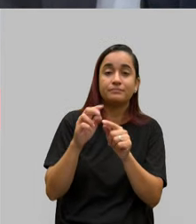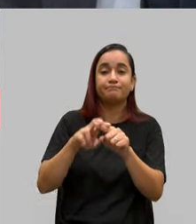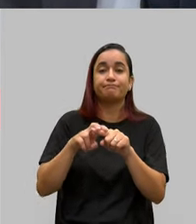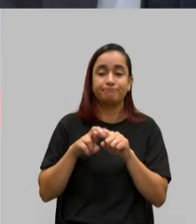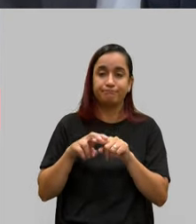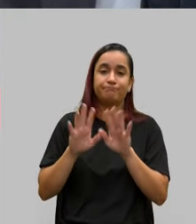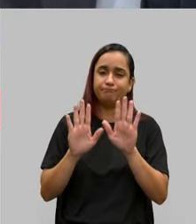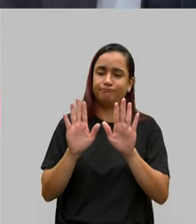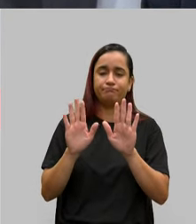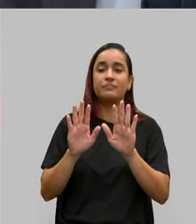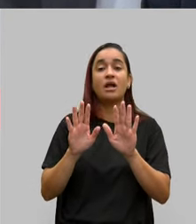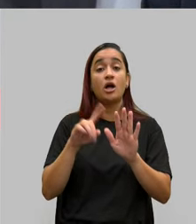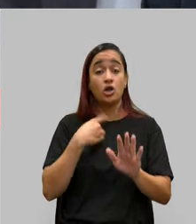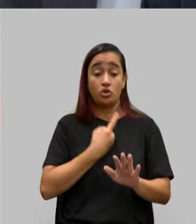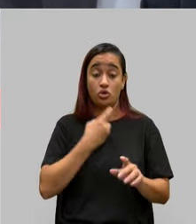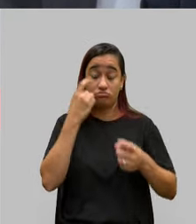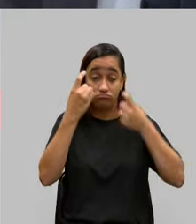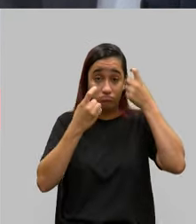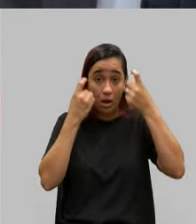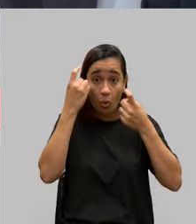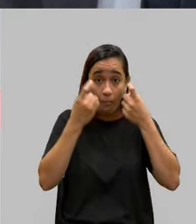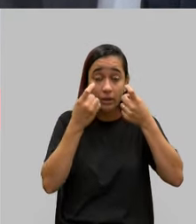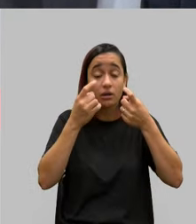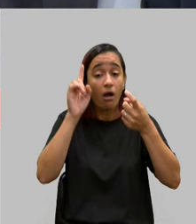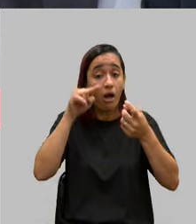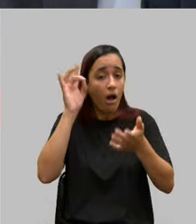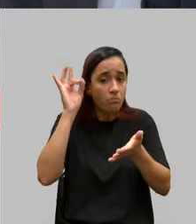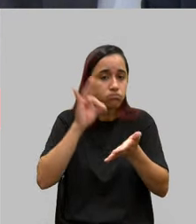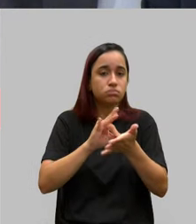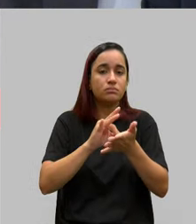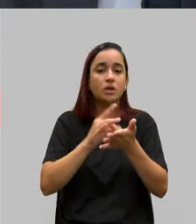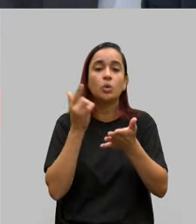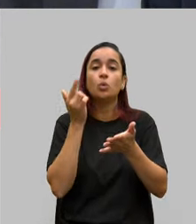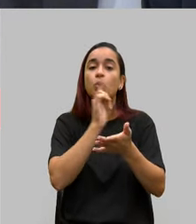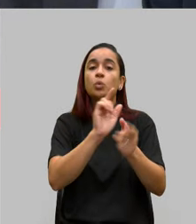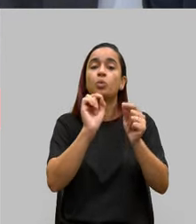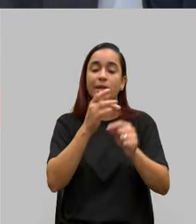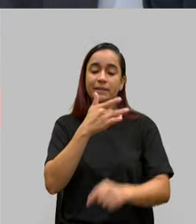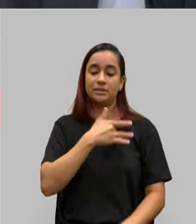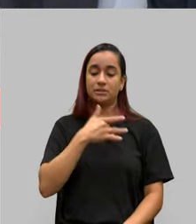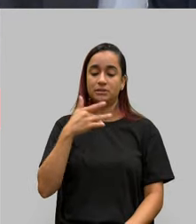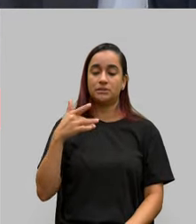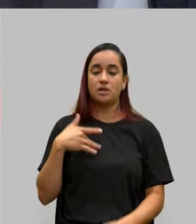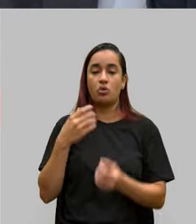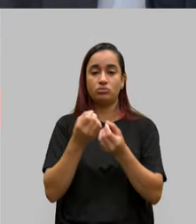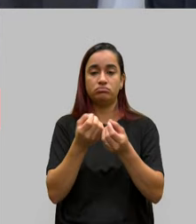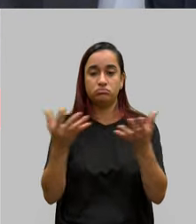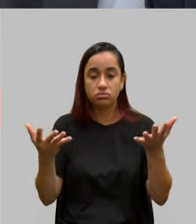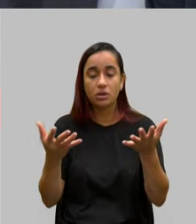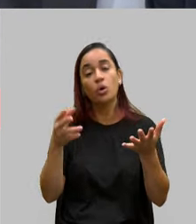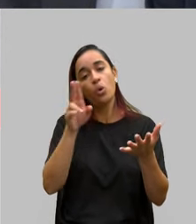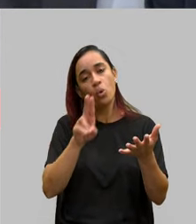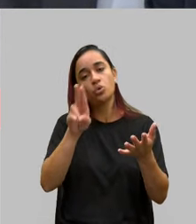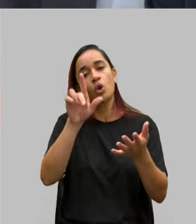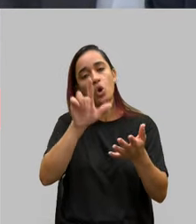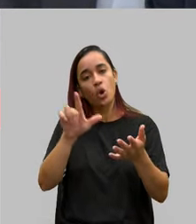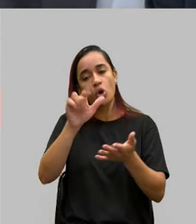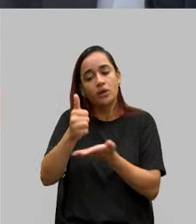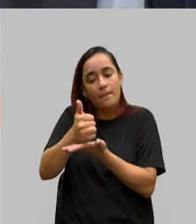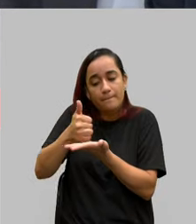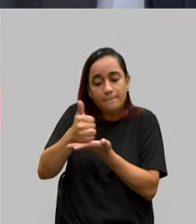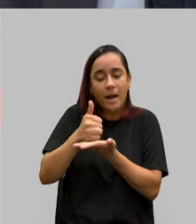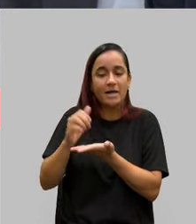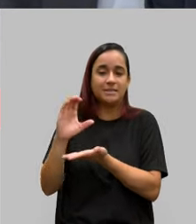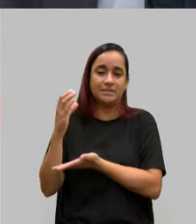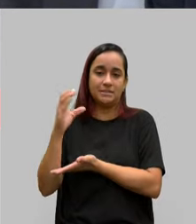nossa preocupação realmente e é garantir saúde baseada em evidências científicas né baseada